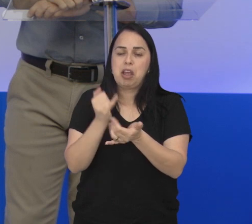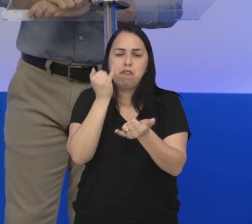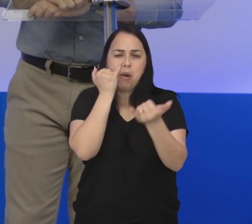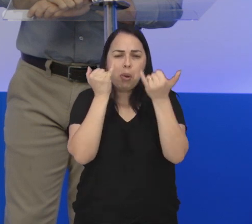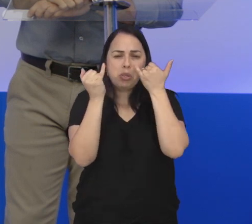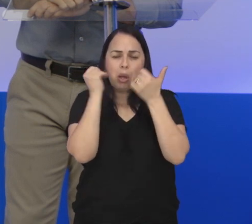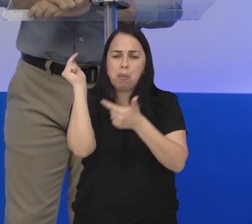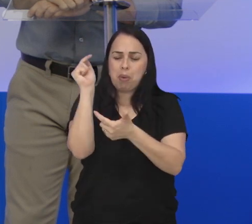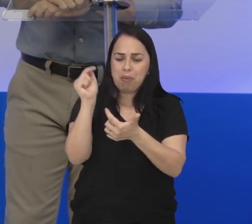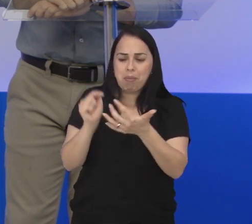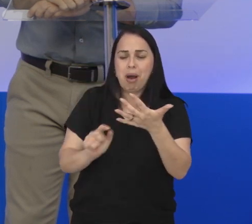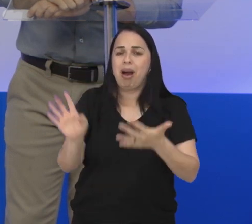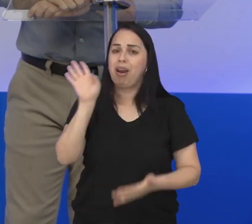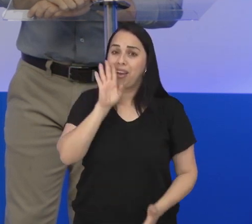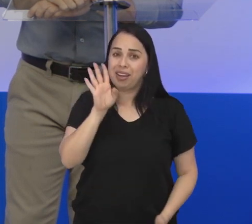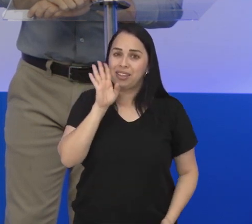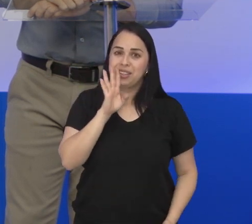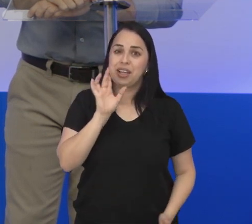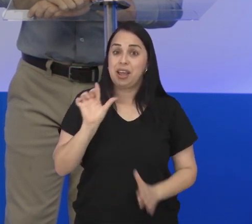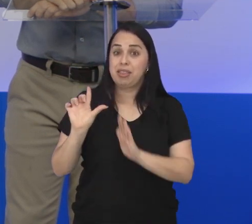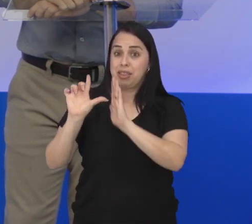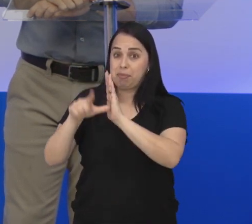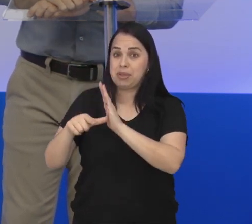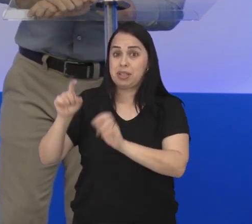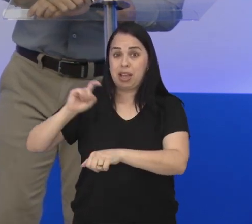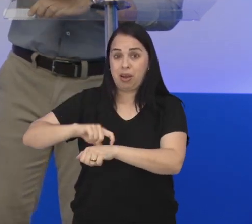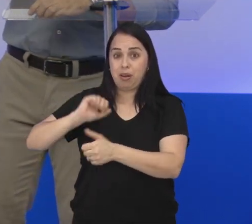nossos canais. Tem muita informação legal, viu, para